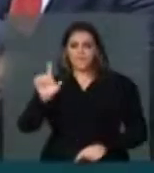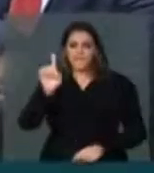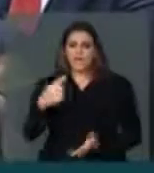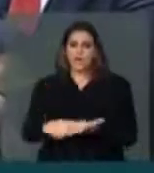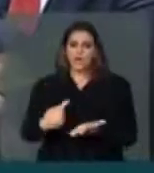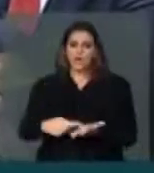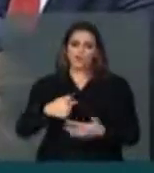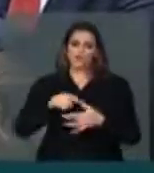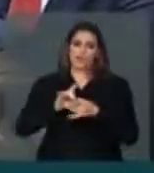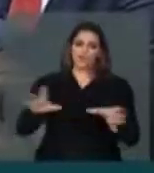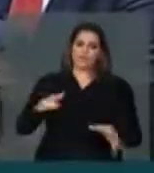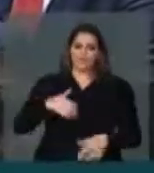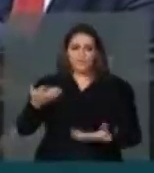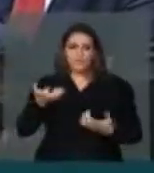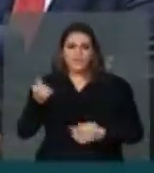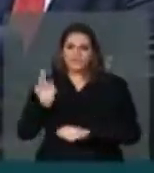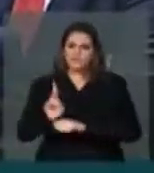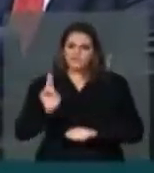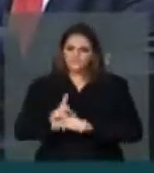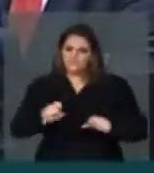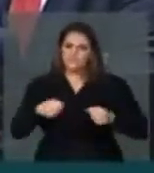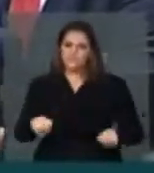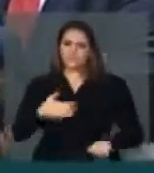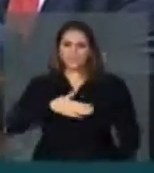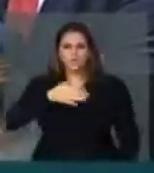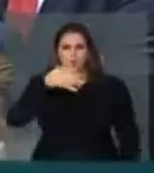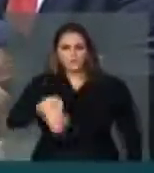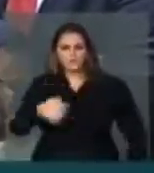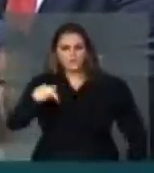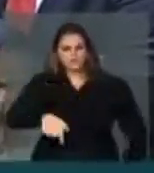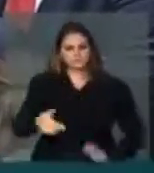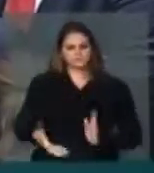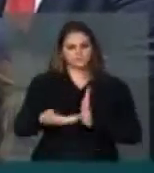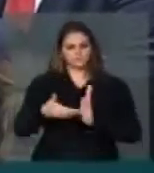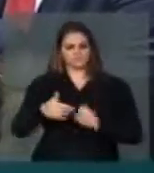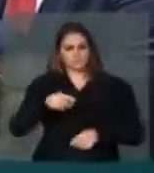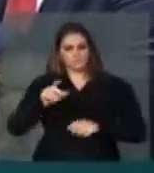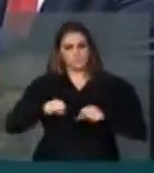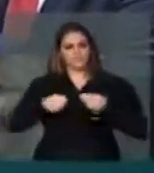da minha prerrogativa de defender as minhas ideias nesse parlamento e defender o povo que eu represento.